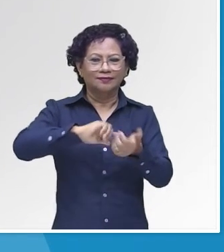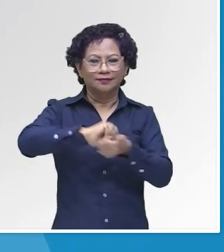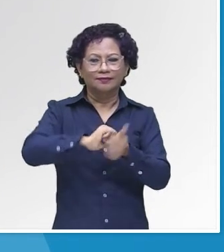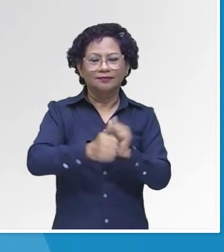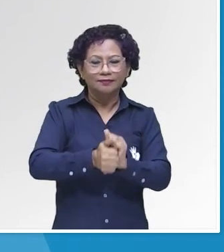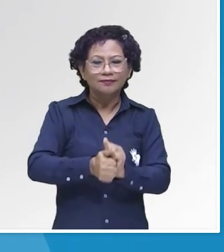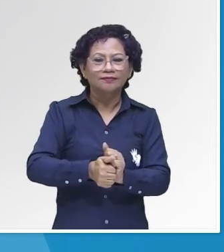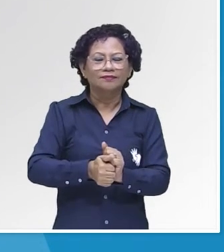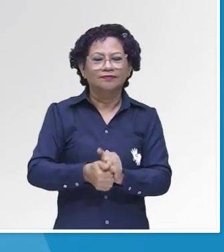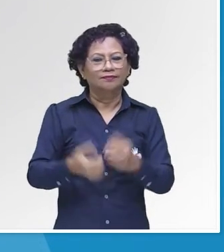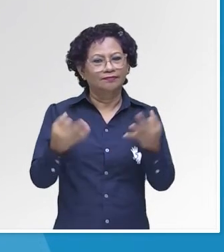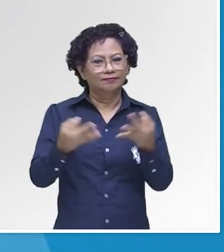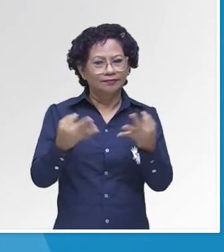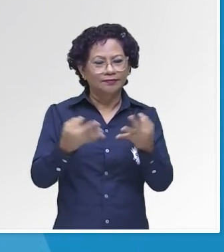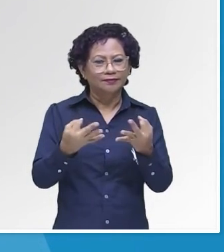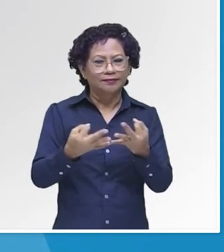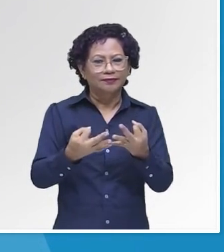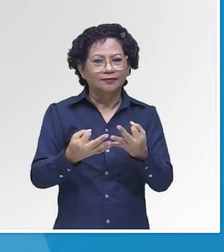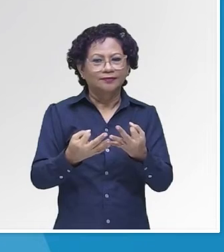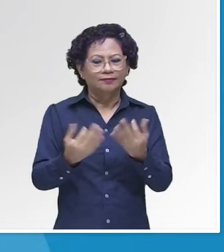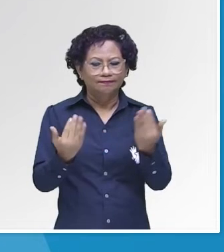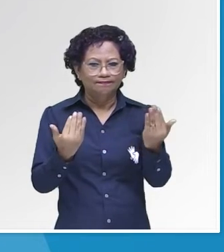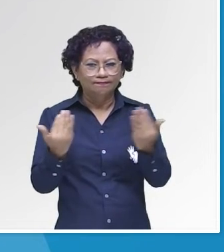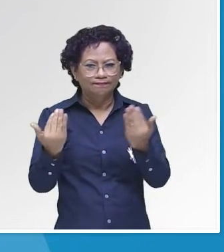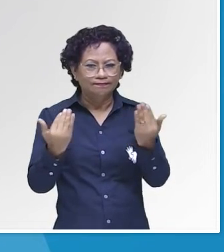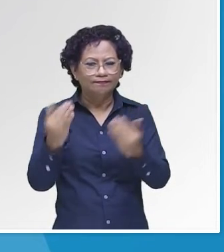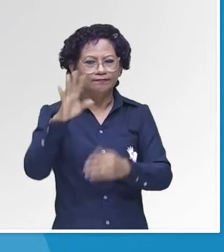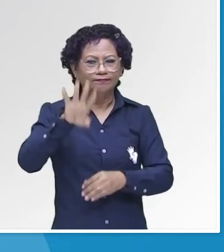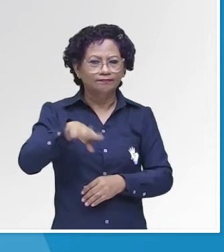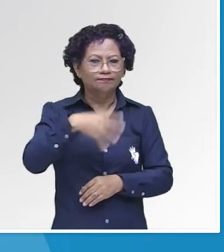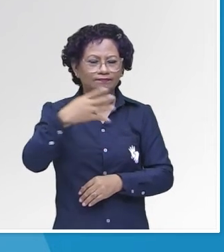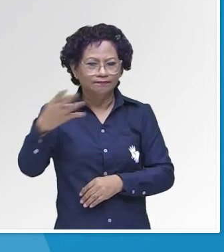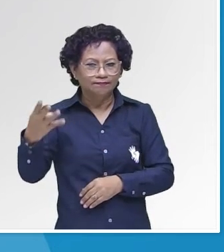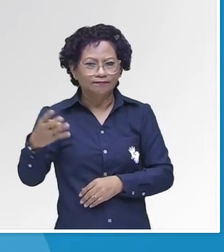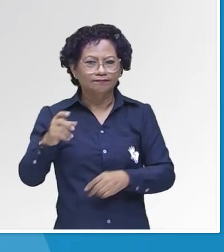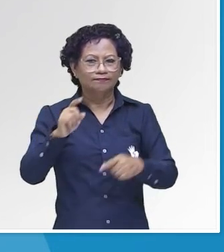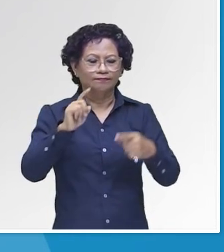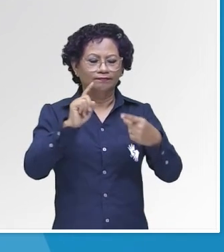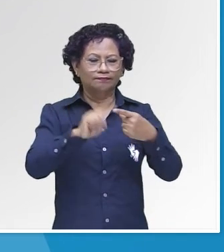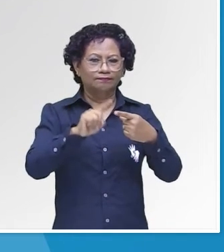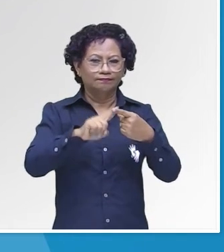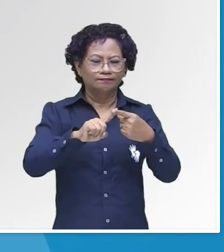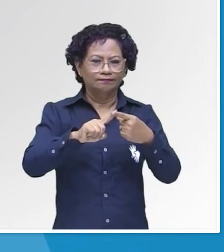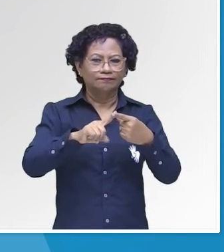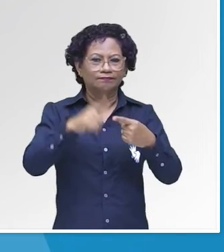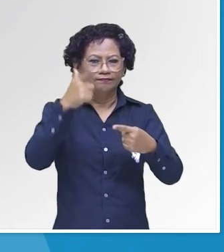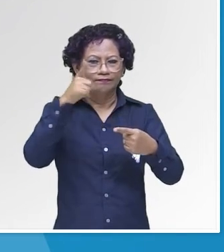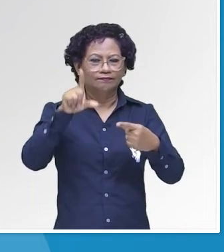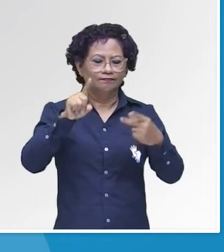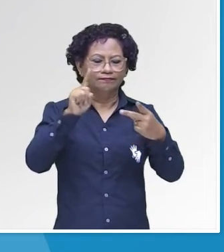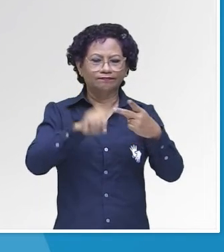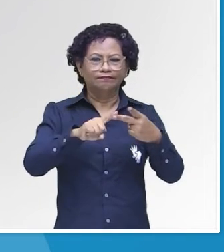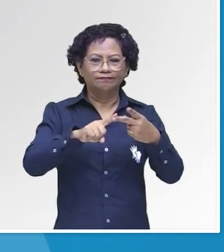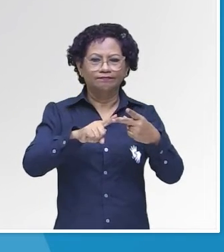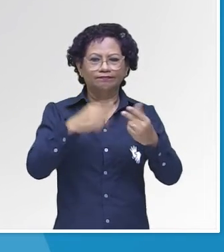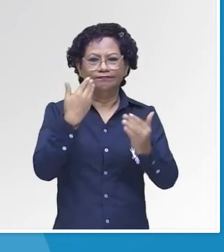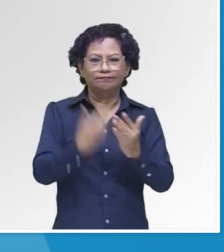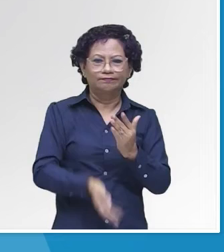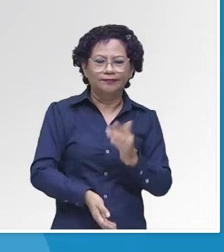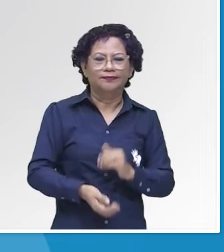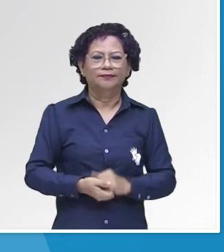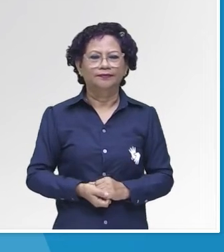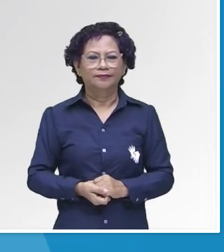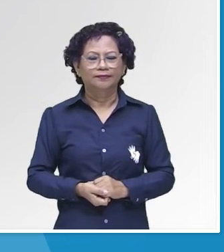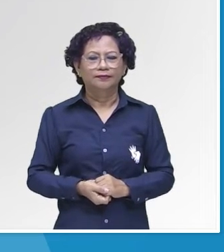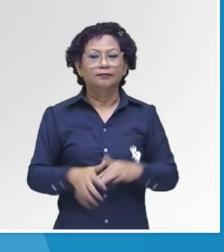desses times e fazer essa análise, né? Com os valores da média aritmética, tá bom? Encontre a média de idade entre